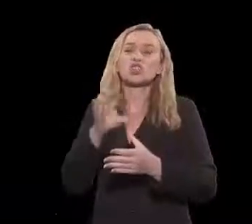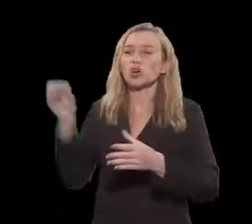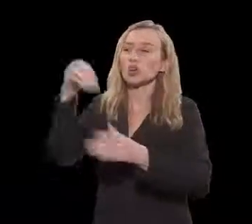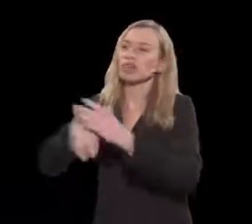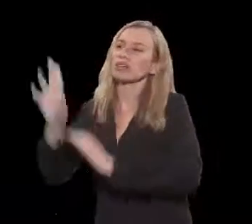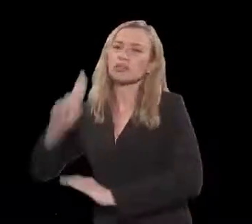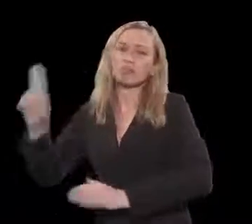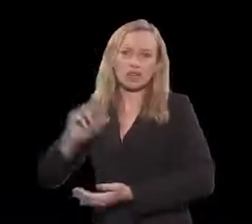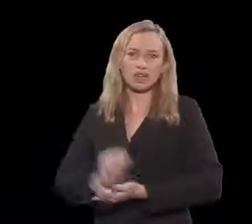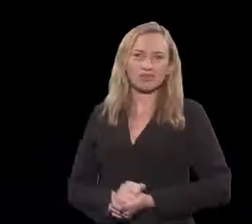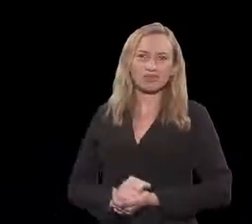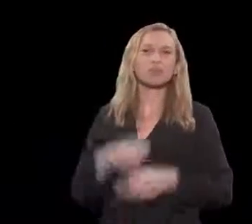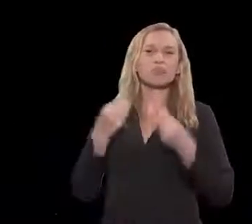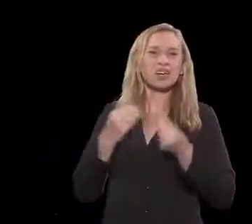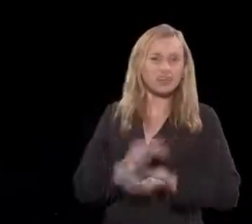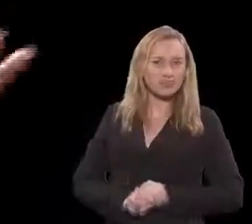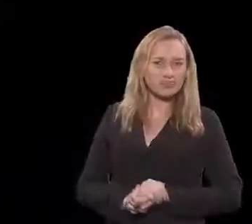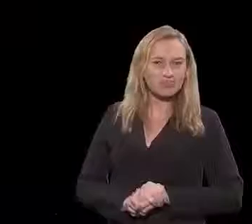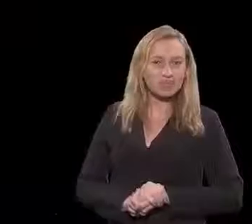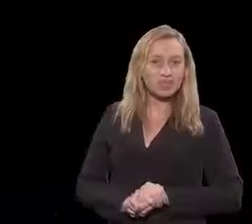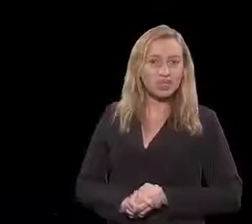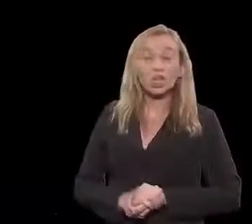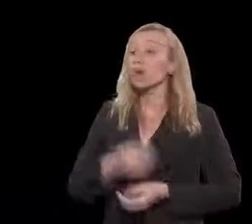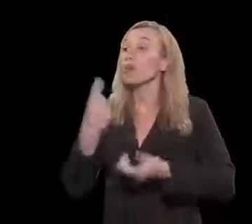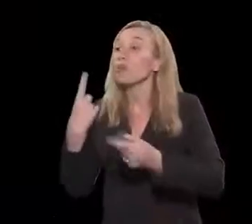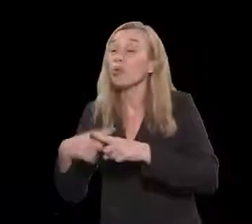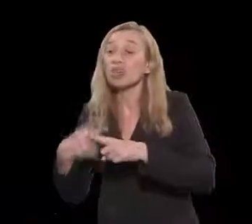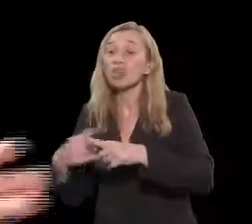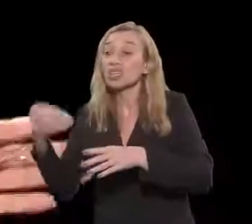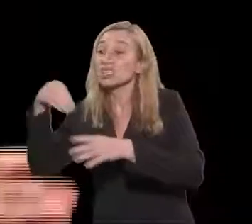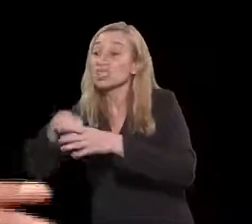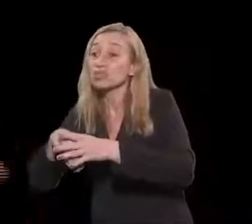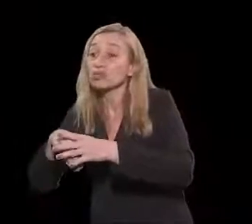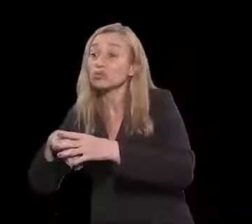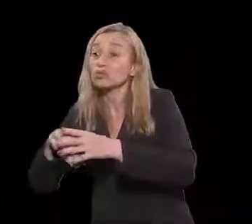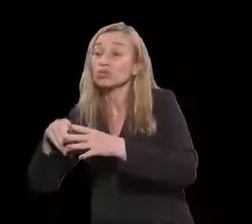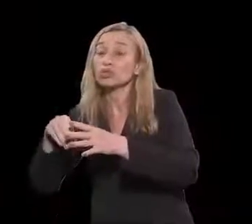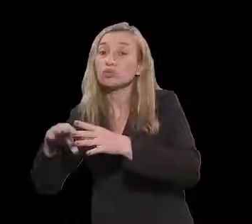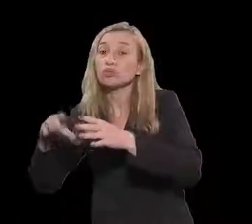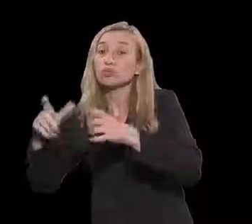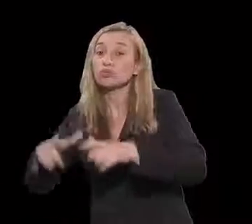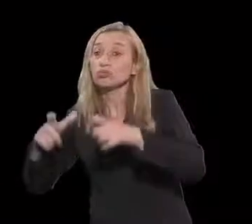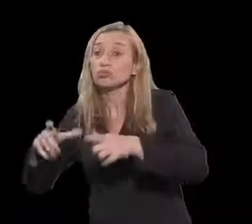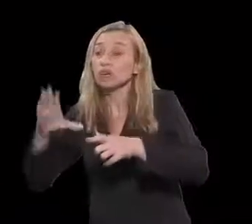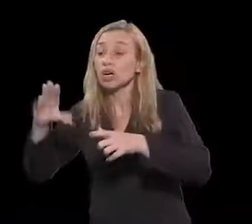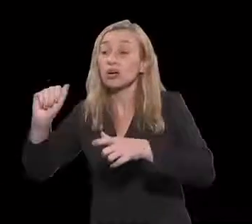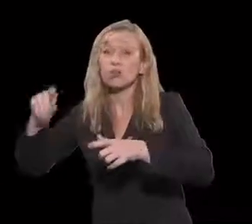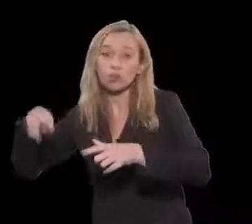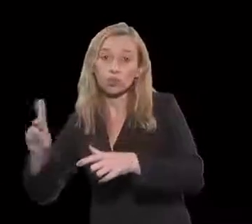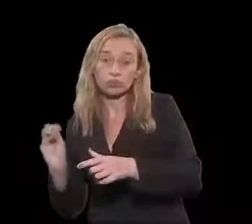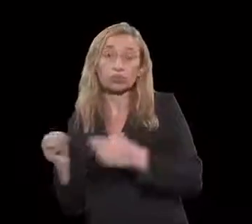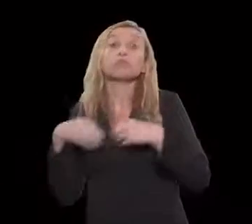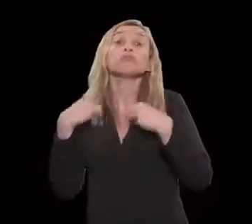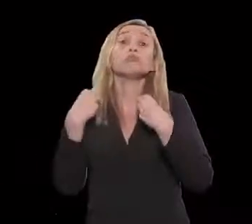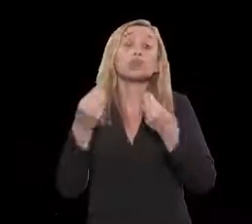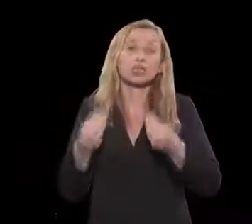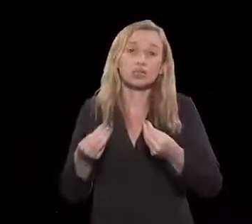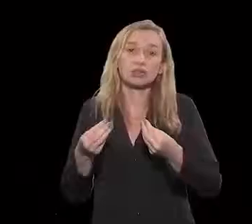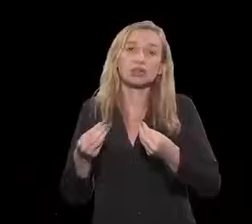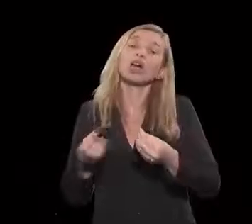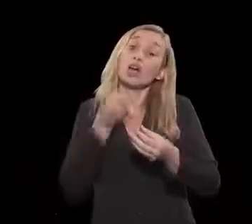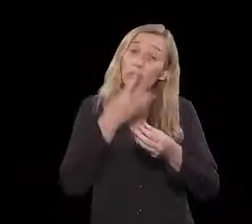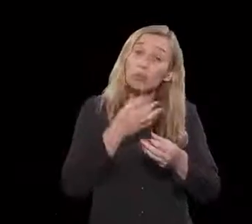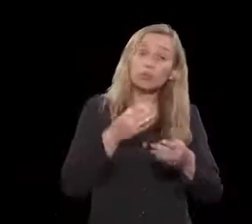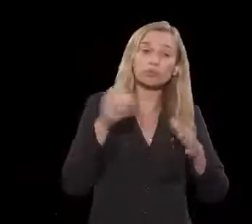universidade? Sabe? Para ter legitimidade. Por que tem que ser dentro de um campus? Não, a aula pode ser dentro de um bar. E foi